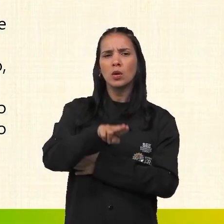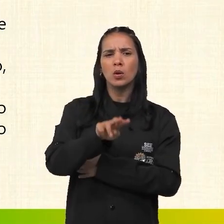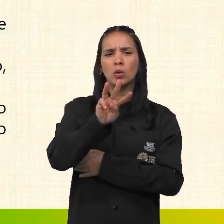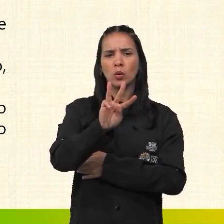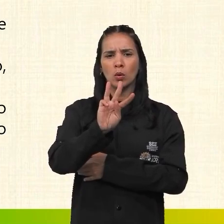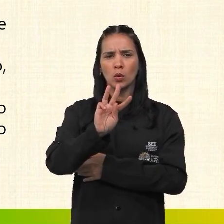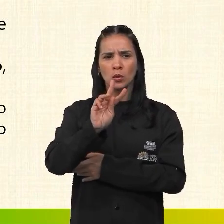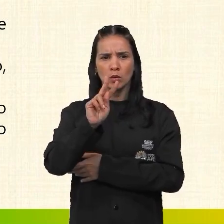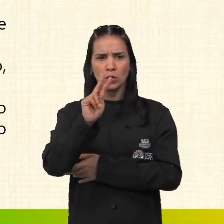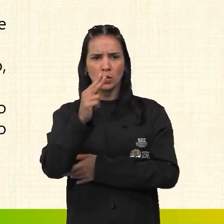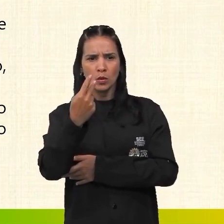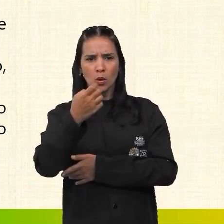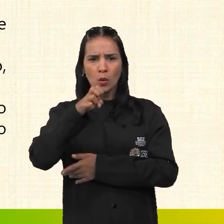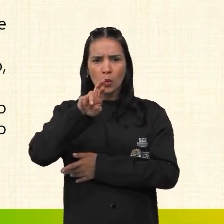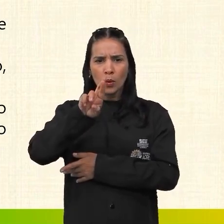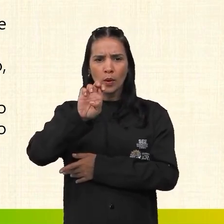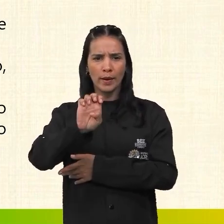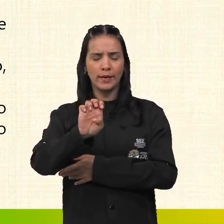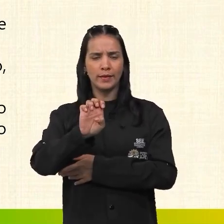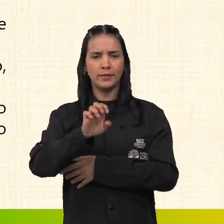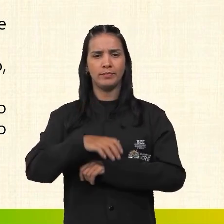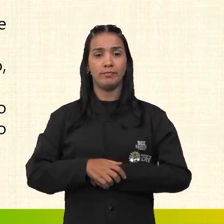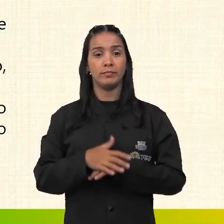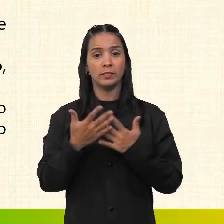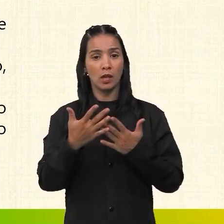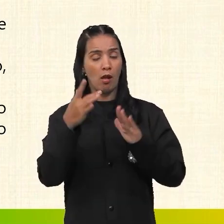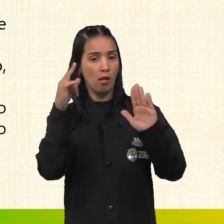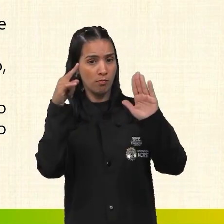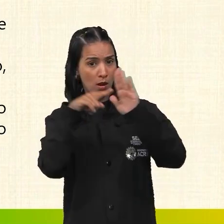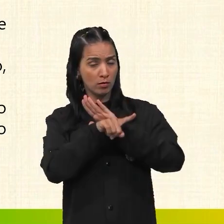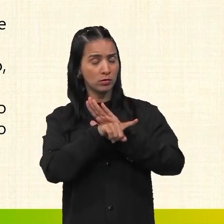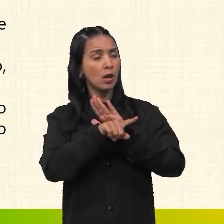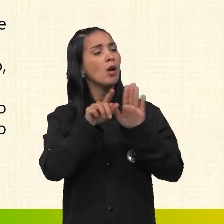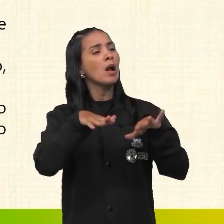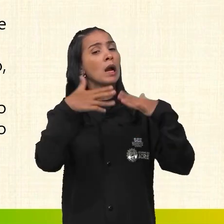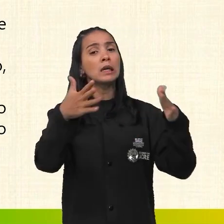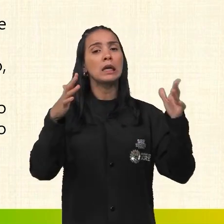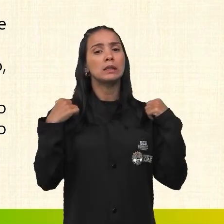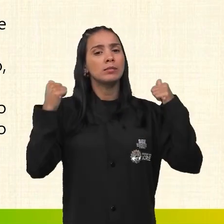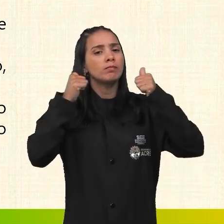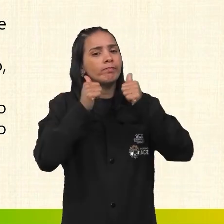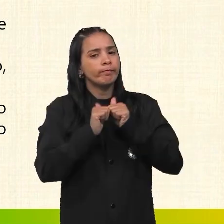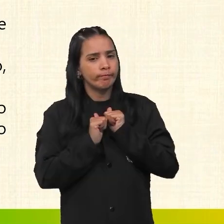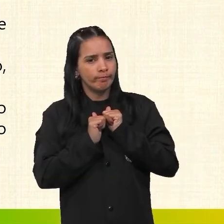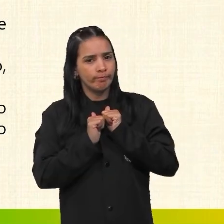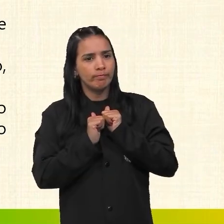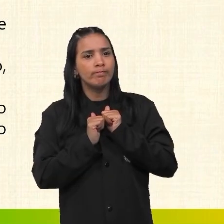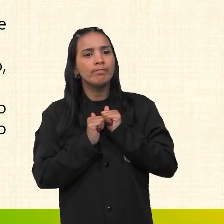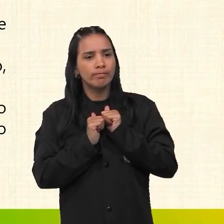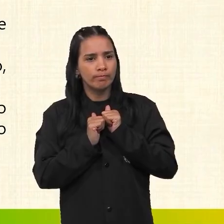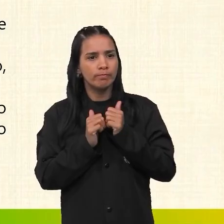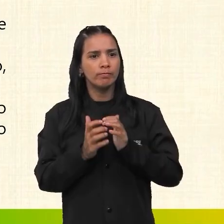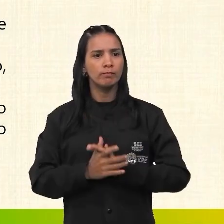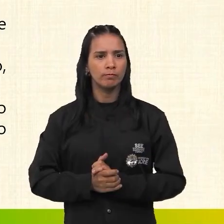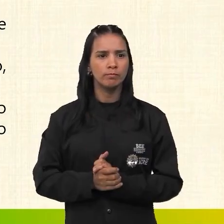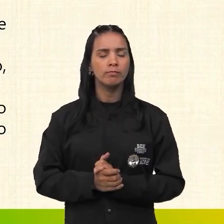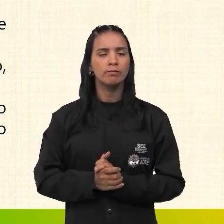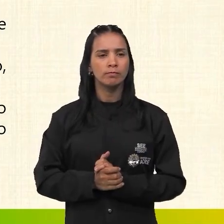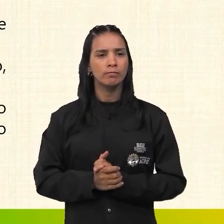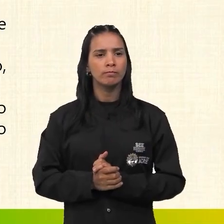quadrinho, ele pergunta, "Where's my jacket?" Exatamente esse é o foco da nossa questão, tudo bem? Na letra